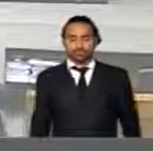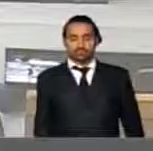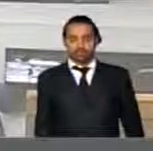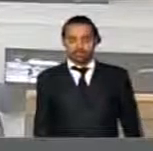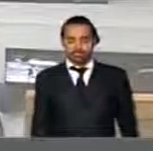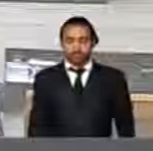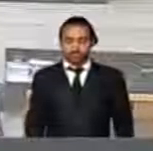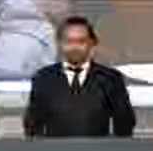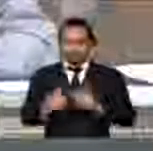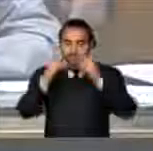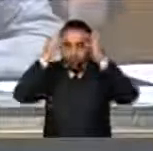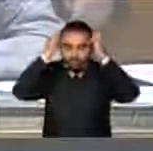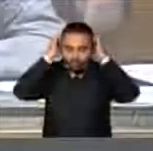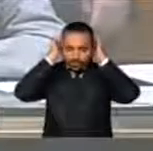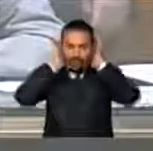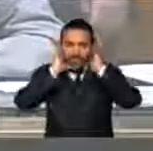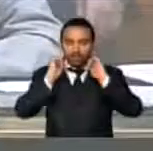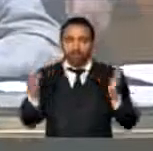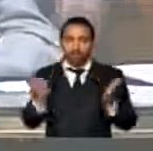Pois não. Agora, deputado Arnaldo Jordi.